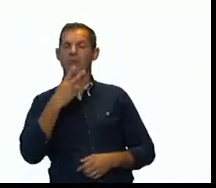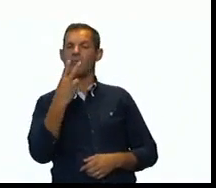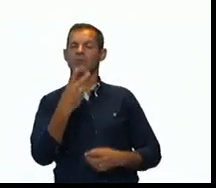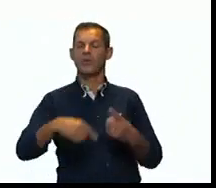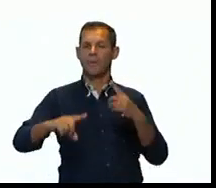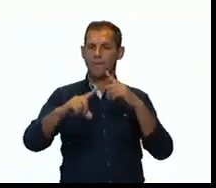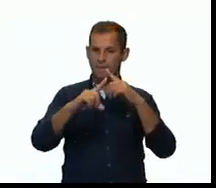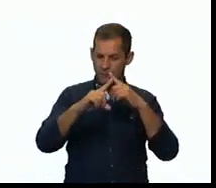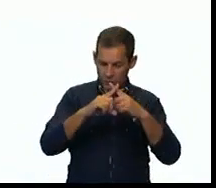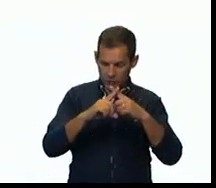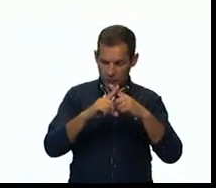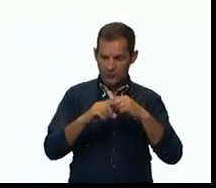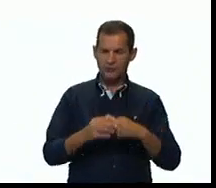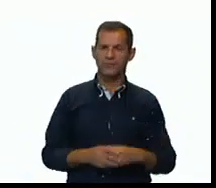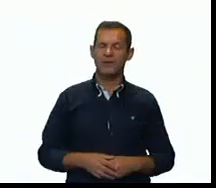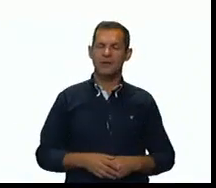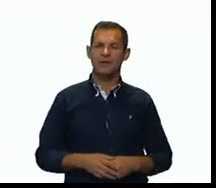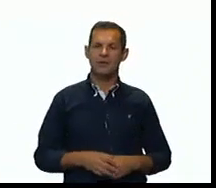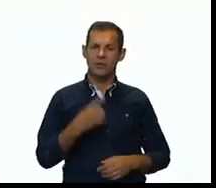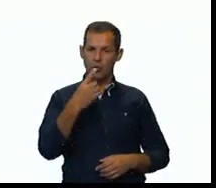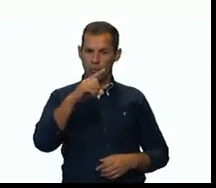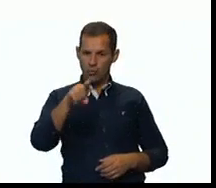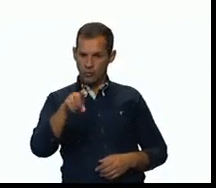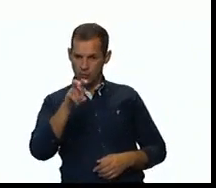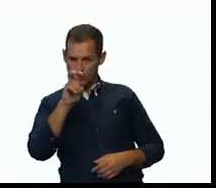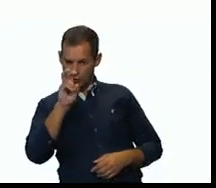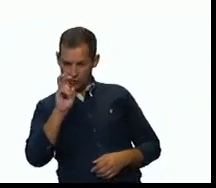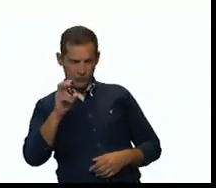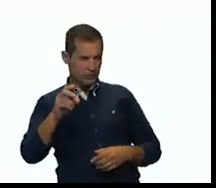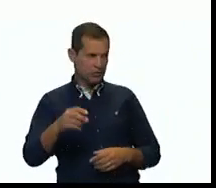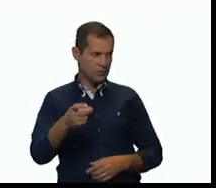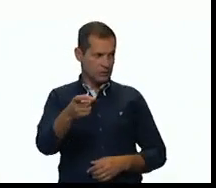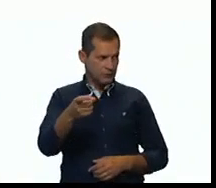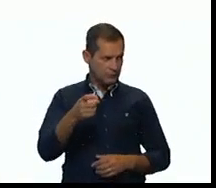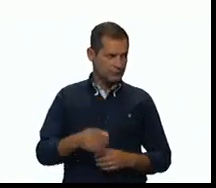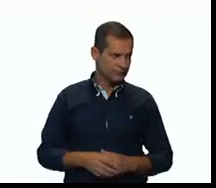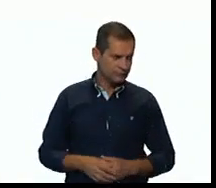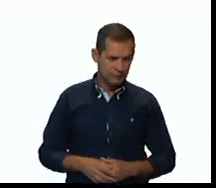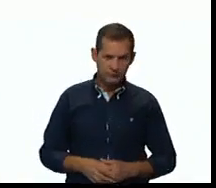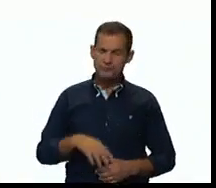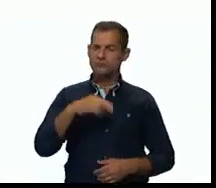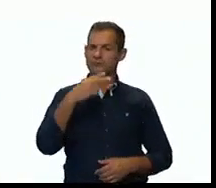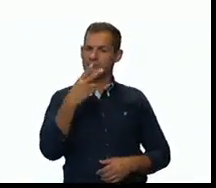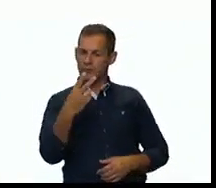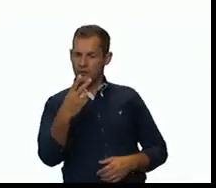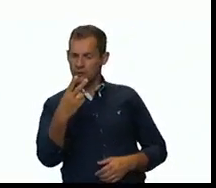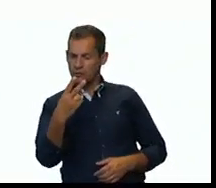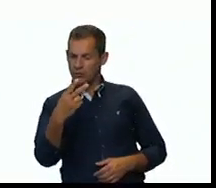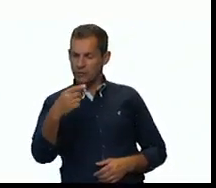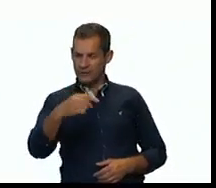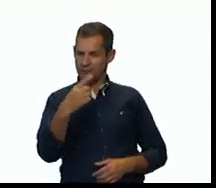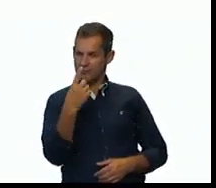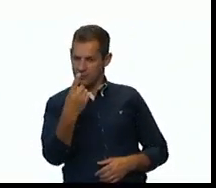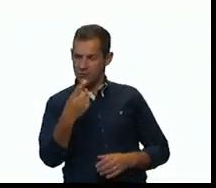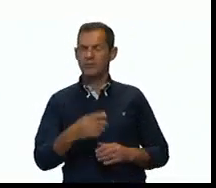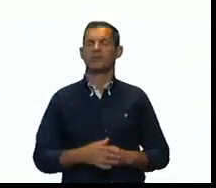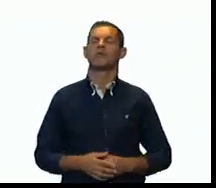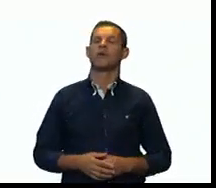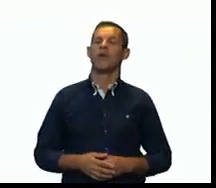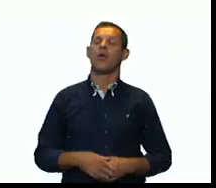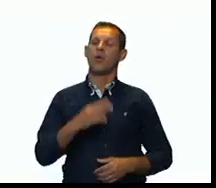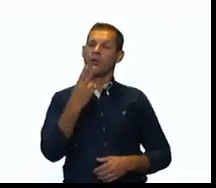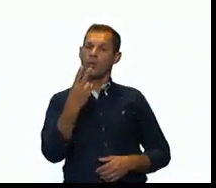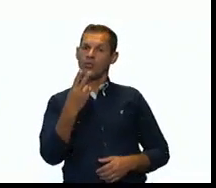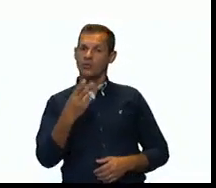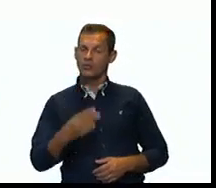2 vezes 1/2 de x, 2 a menos 1. O